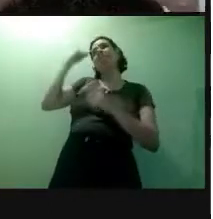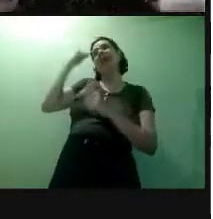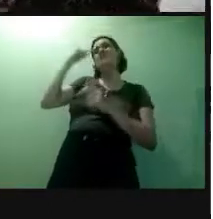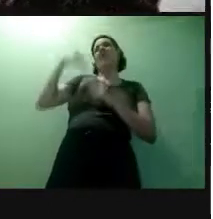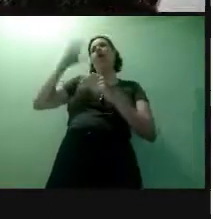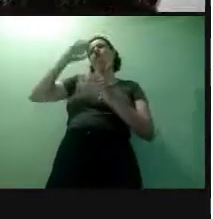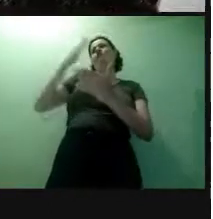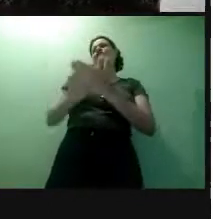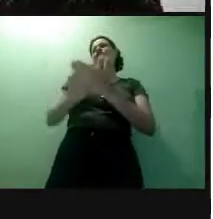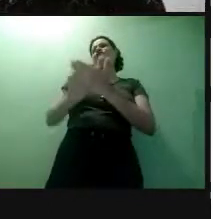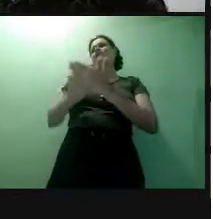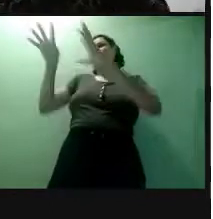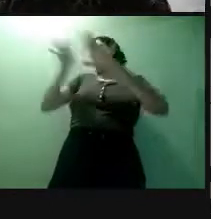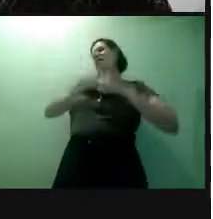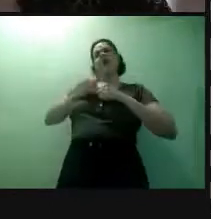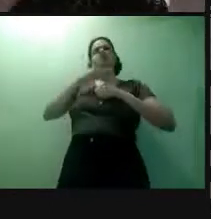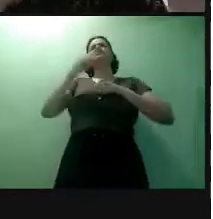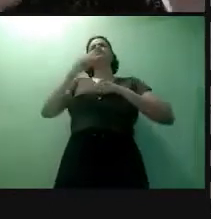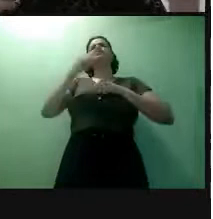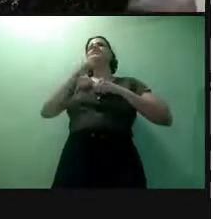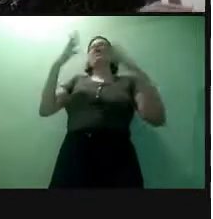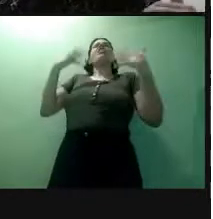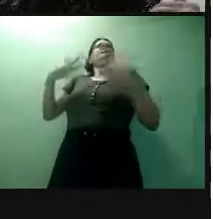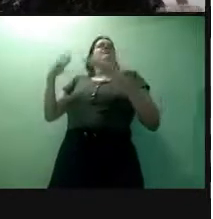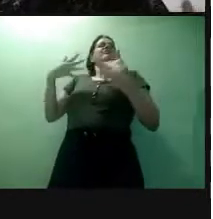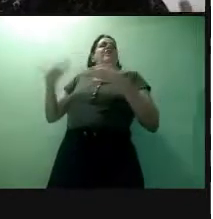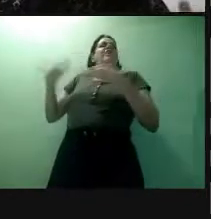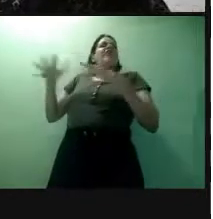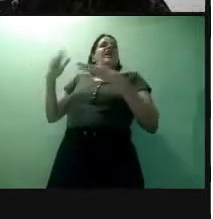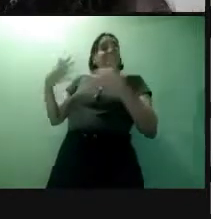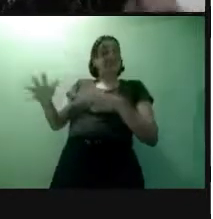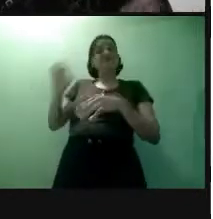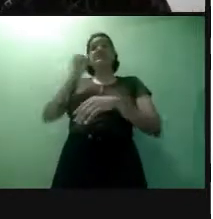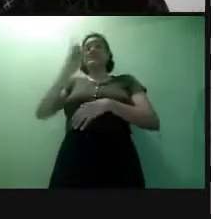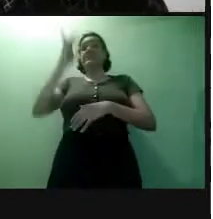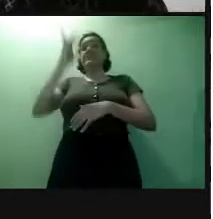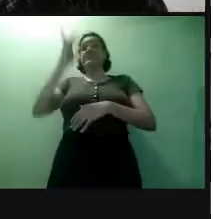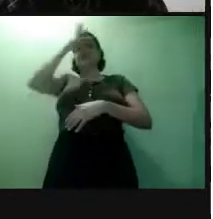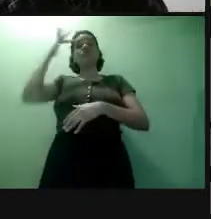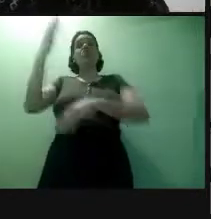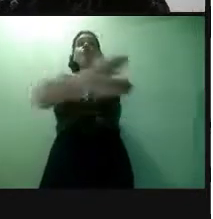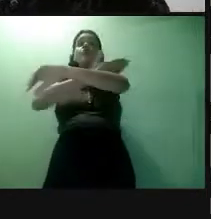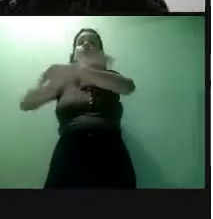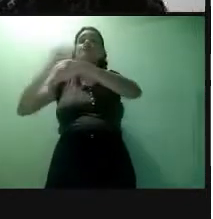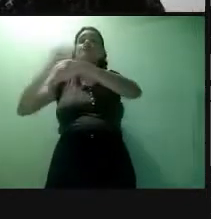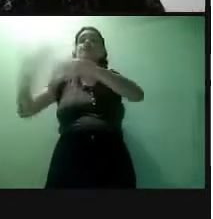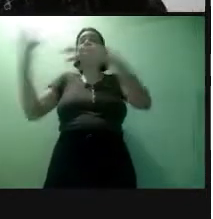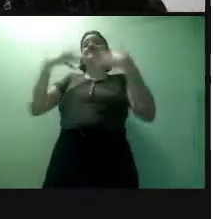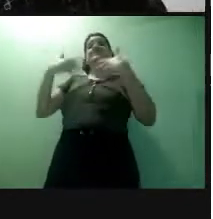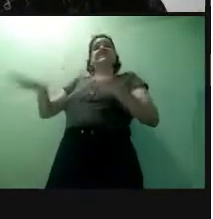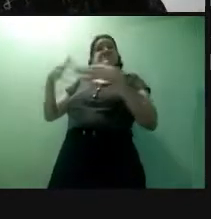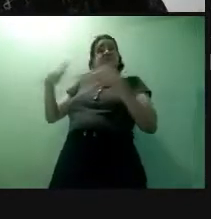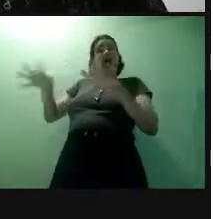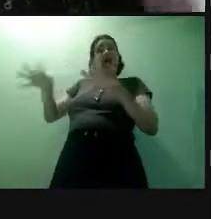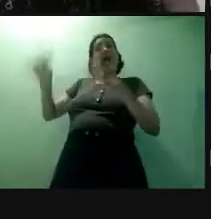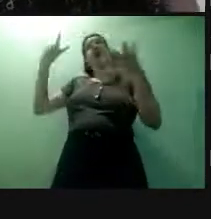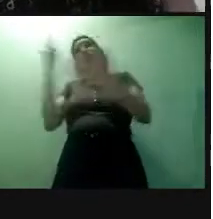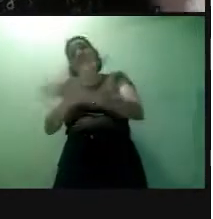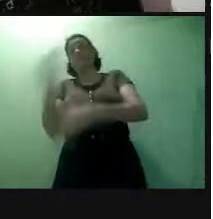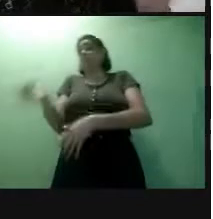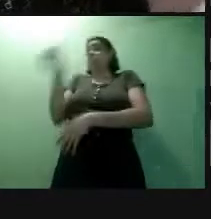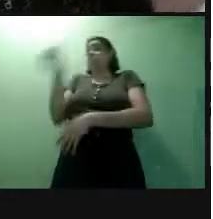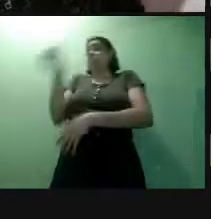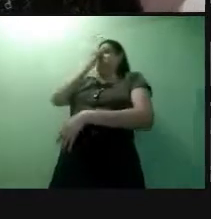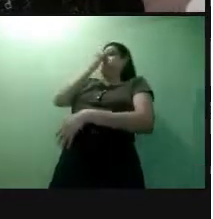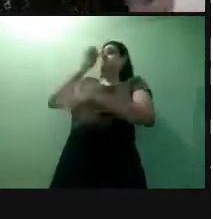acaba relaxando. E esse ato de relaxar demais pode fazer a gente deslizar,